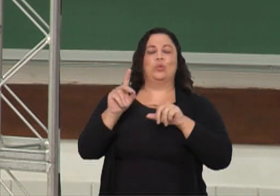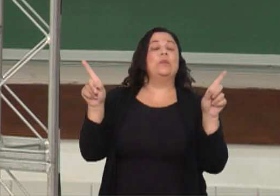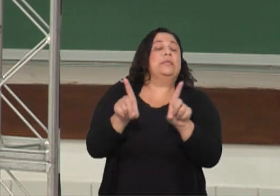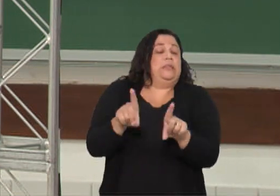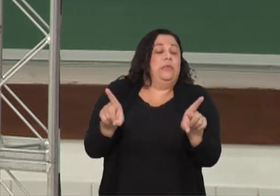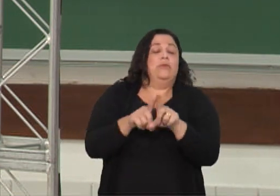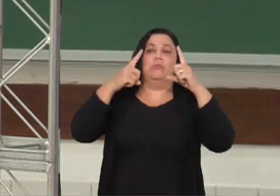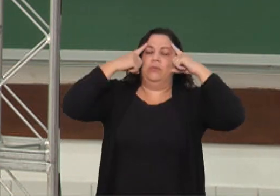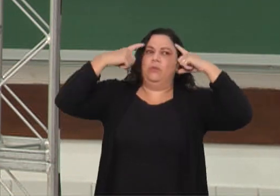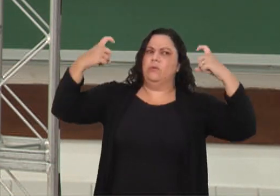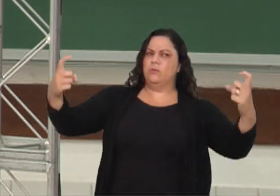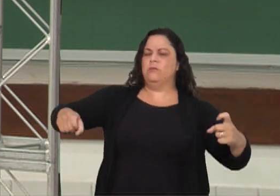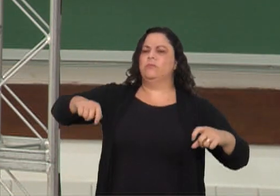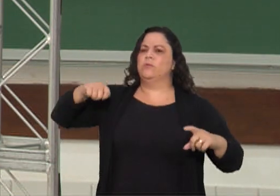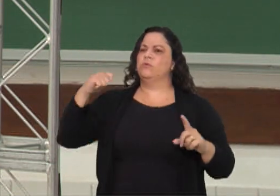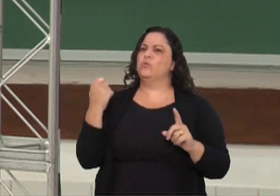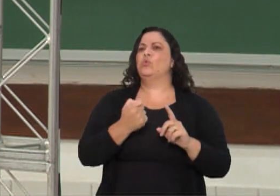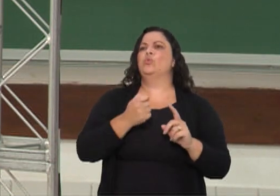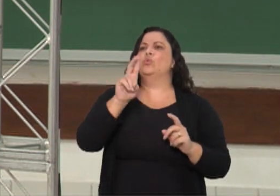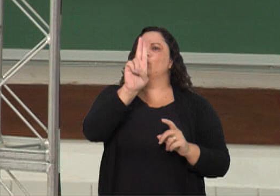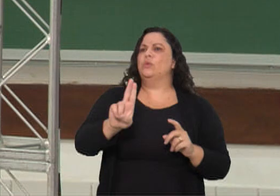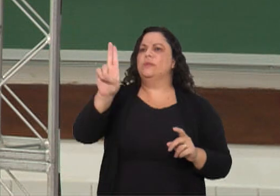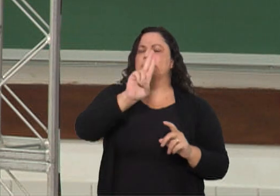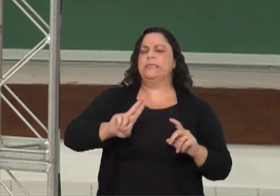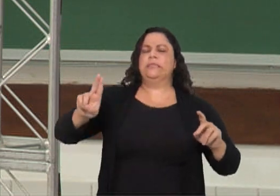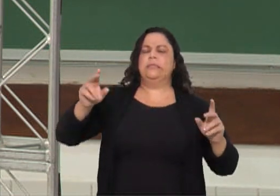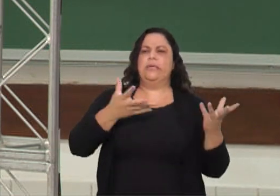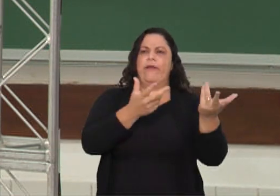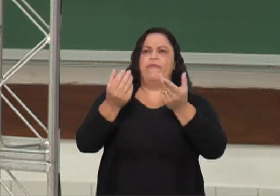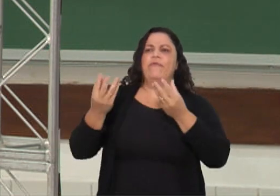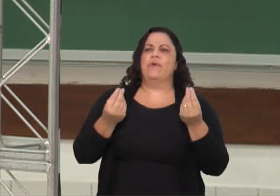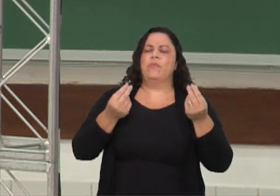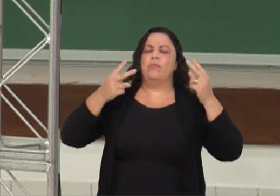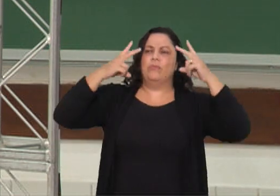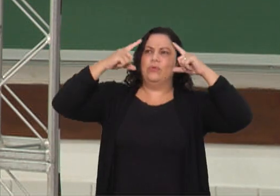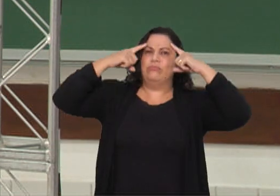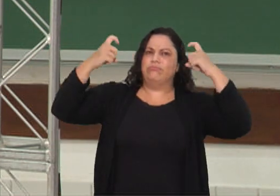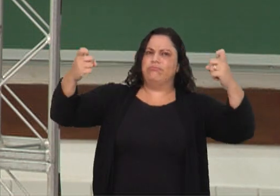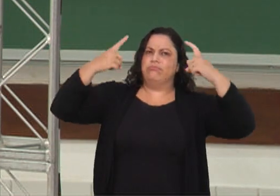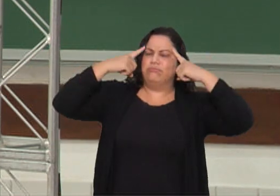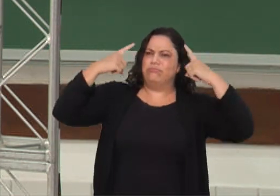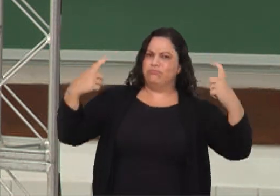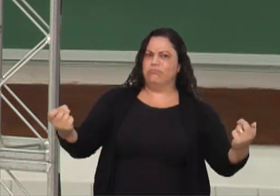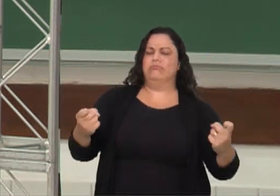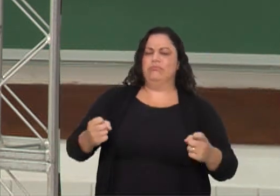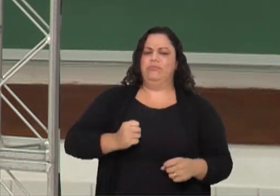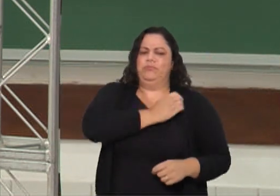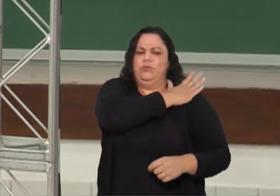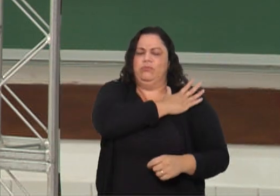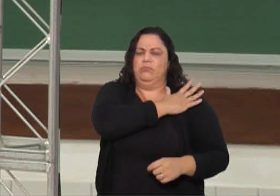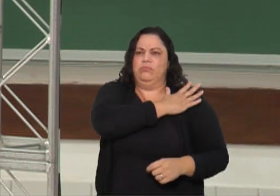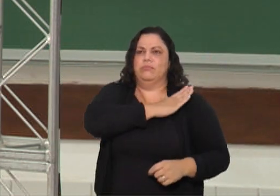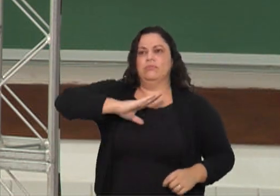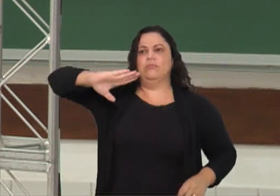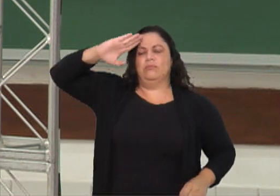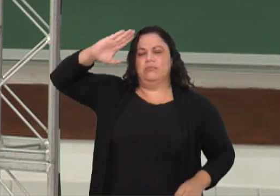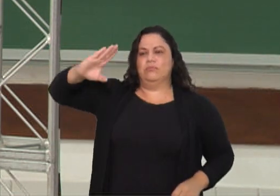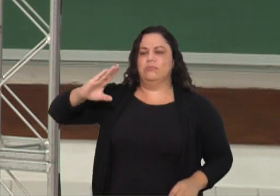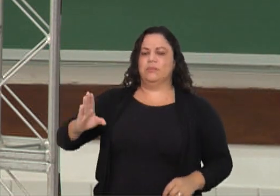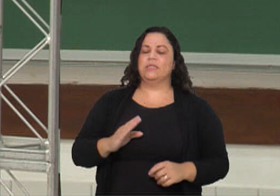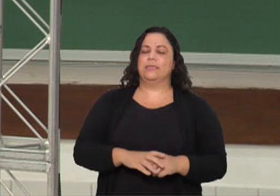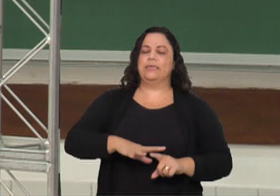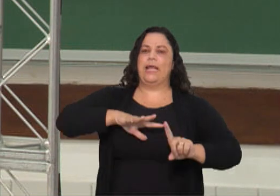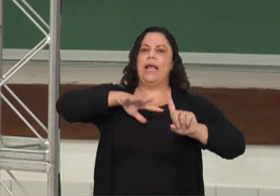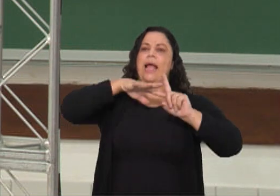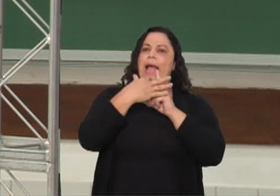da violência, né, utilizar esse domínio. Então, através dessa violência era utilizada, principalmente, militarizando a sociedade. Os cidadãos